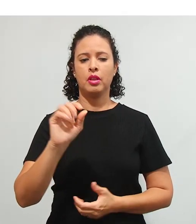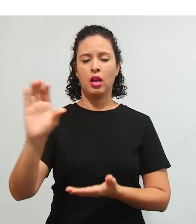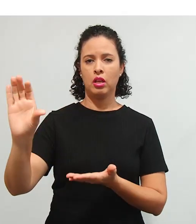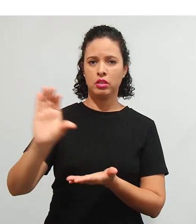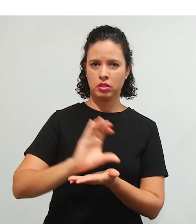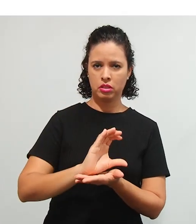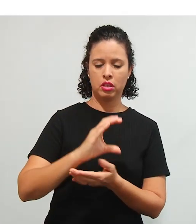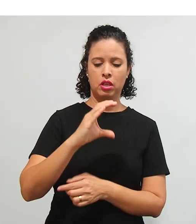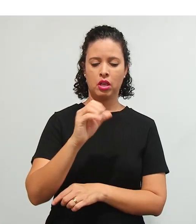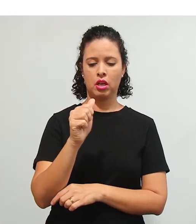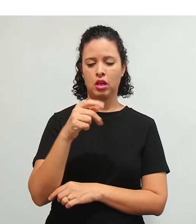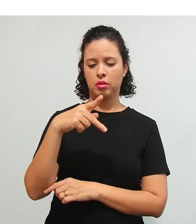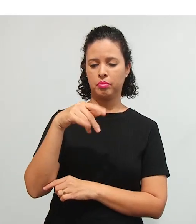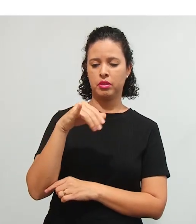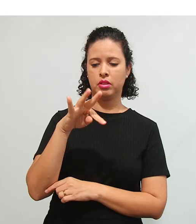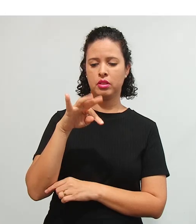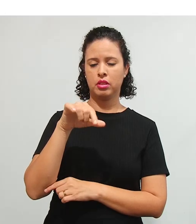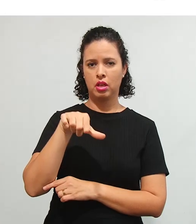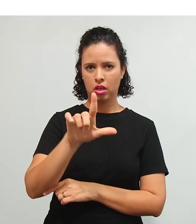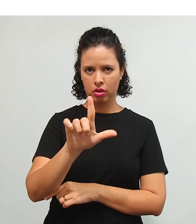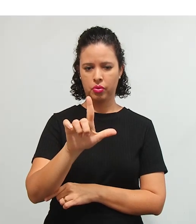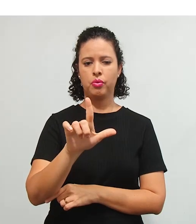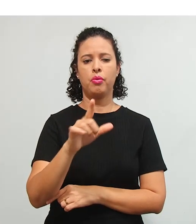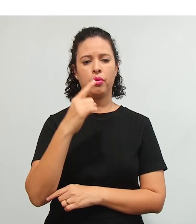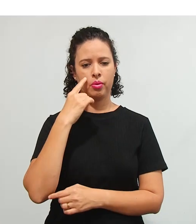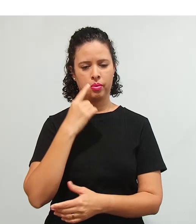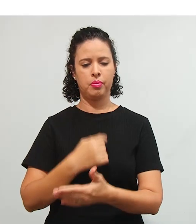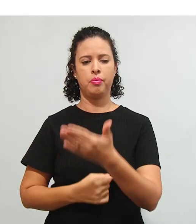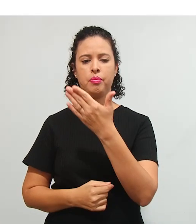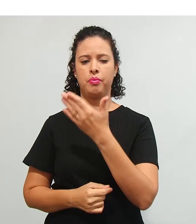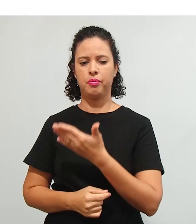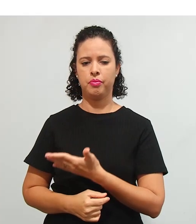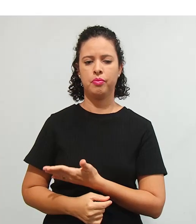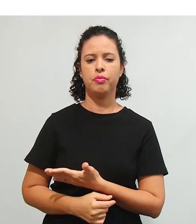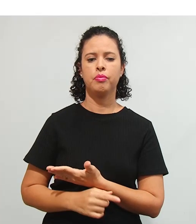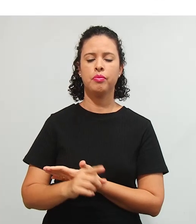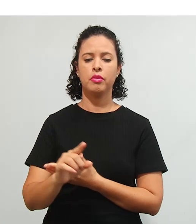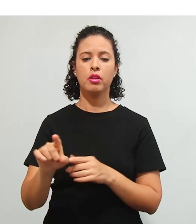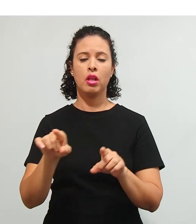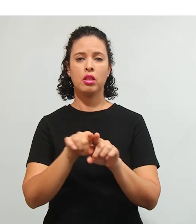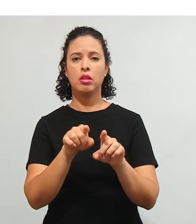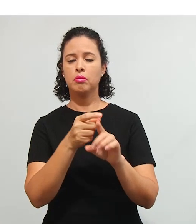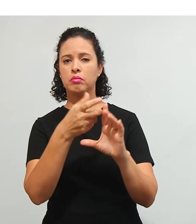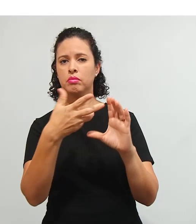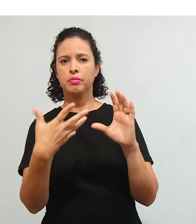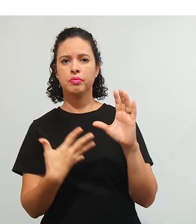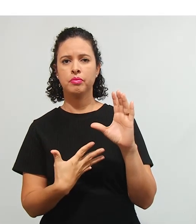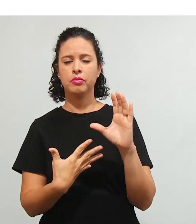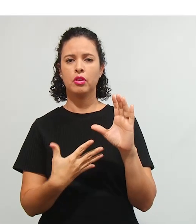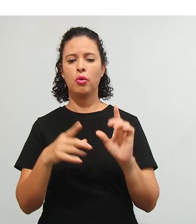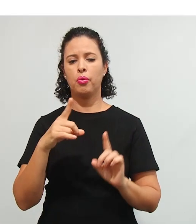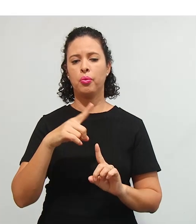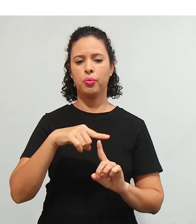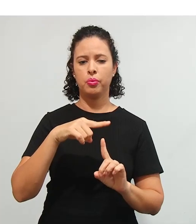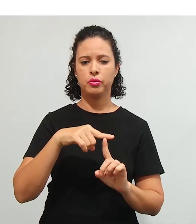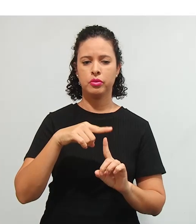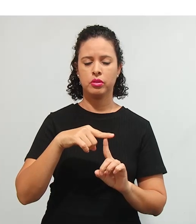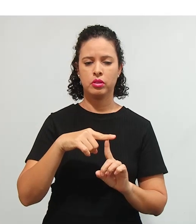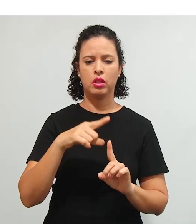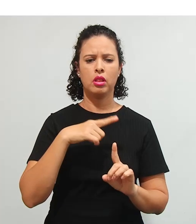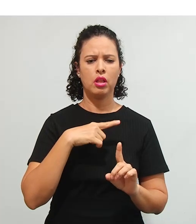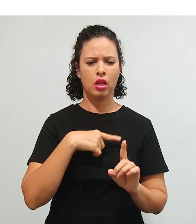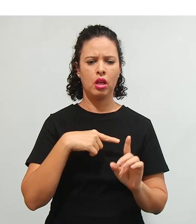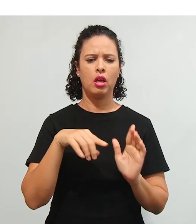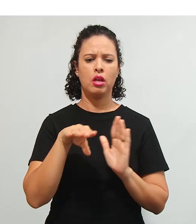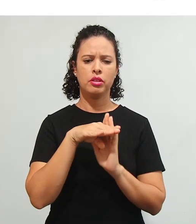receitas de capital, que é a categoria econômica, e a classificação quanto à origem, nós temos